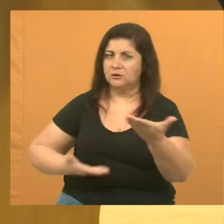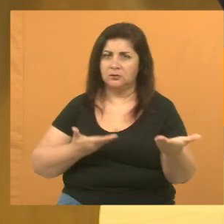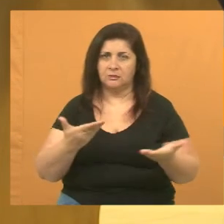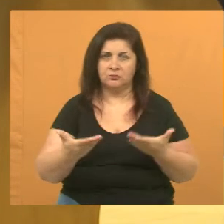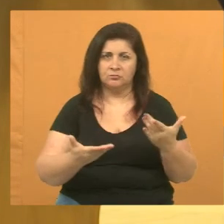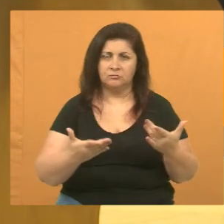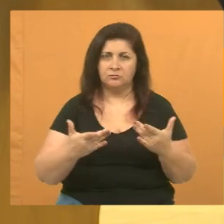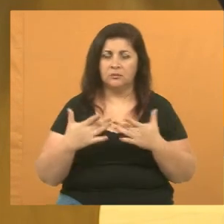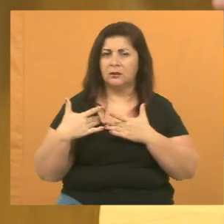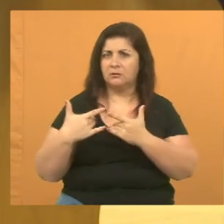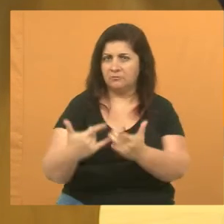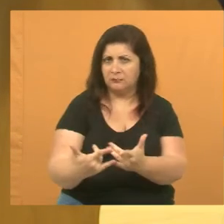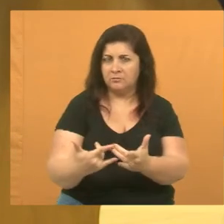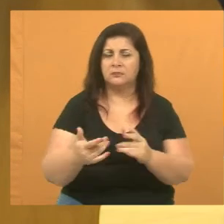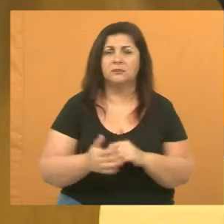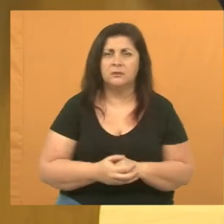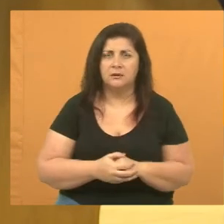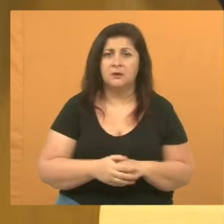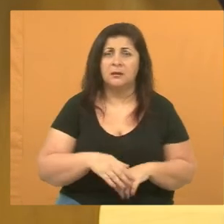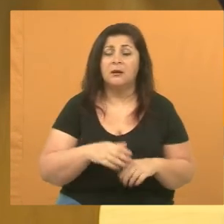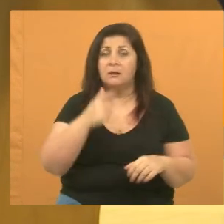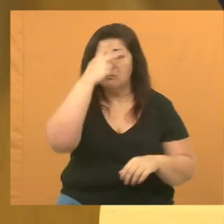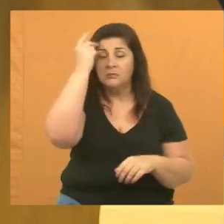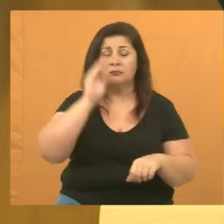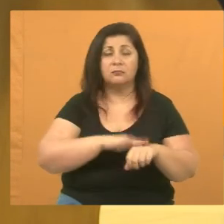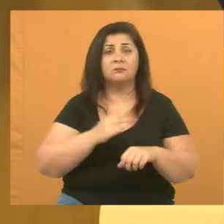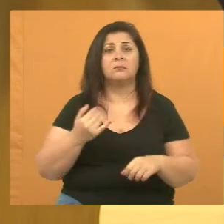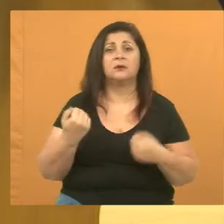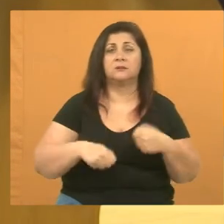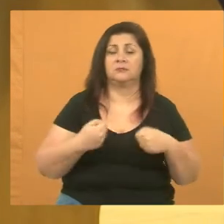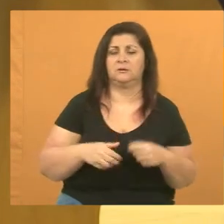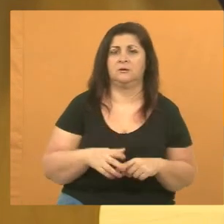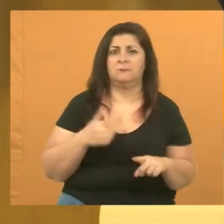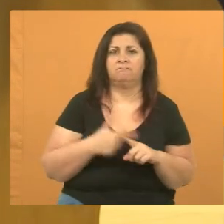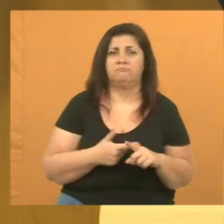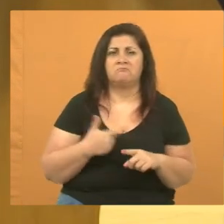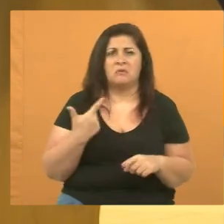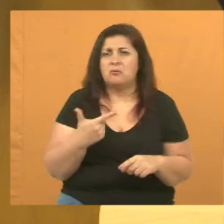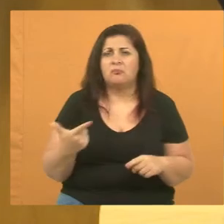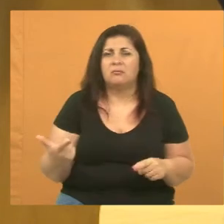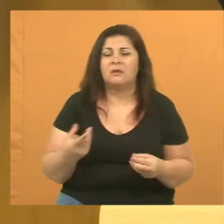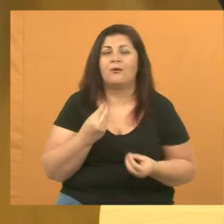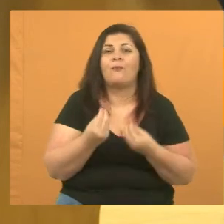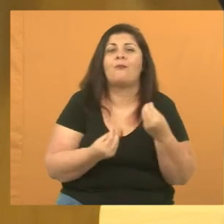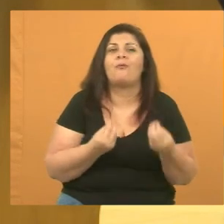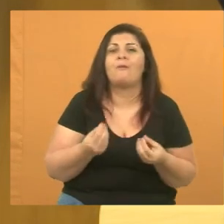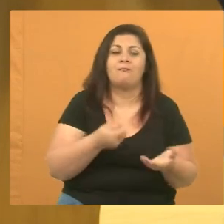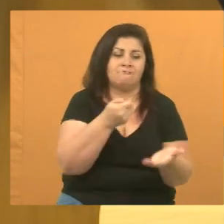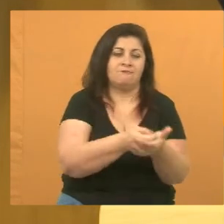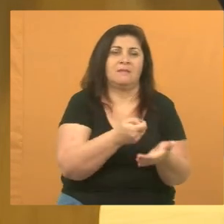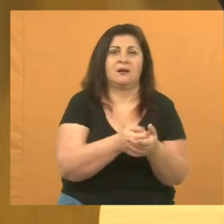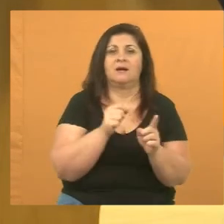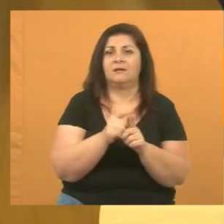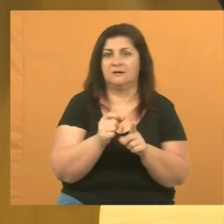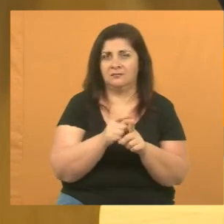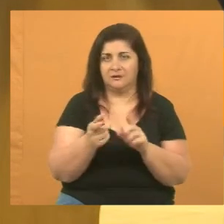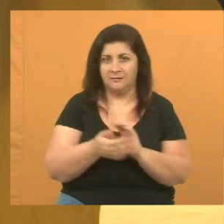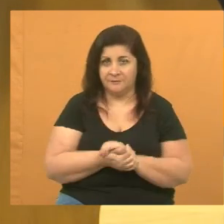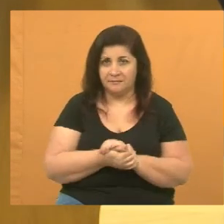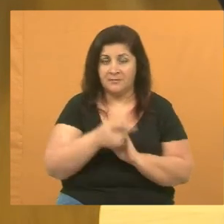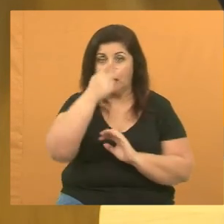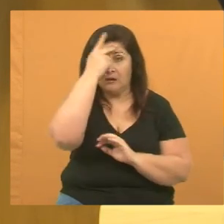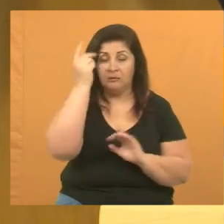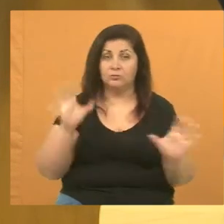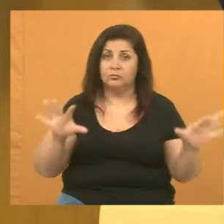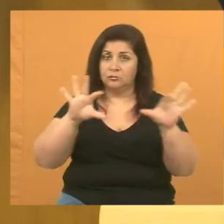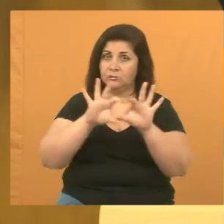pessoas, sobretudo aquelas que mais precisavam, porque nós não tínhamos, à época, condição de pagar aluguel. Então, as pessoas se